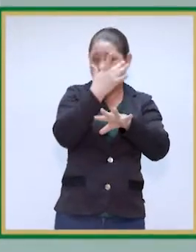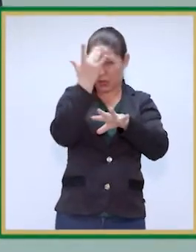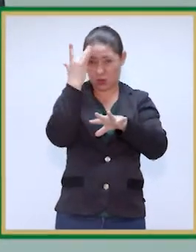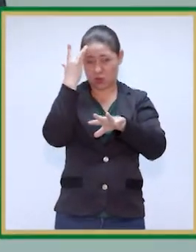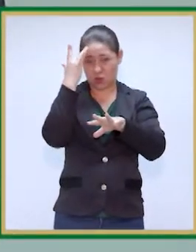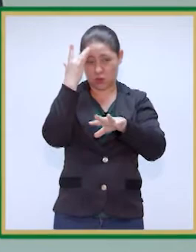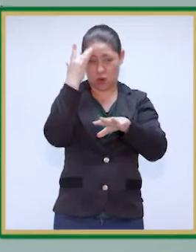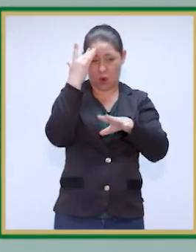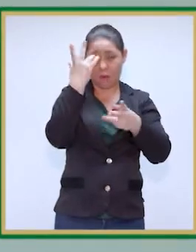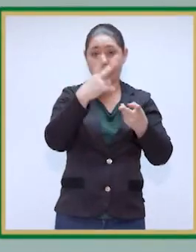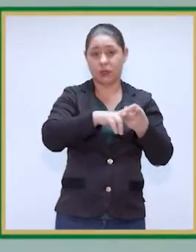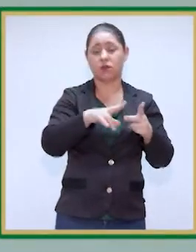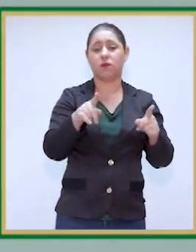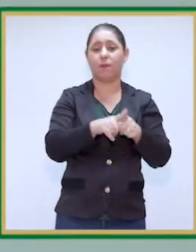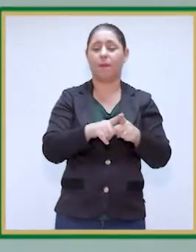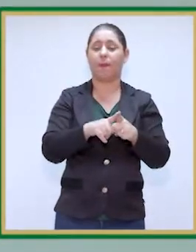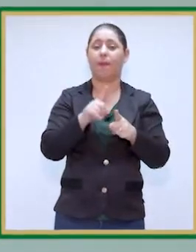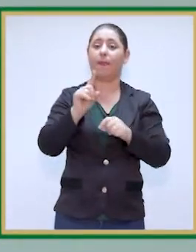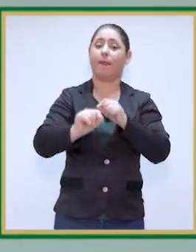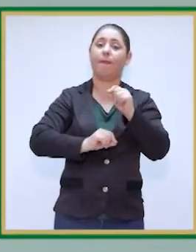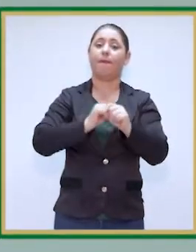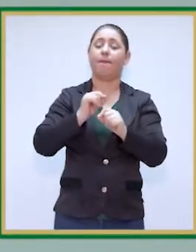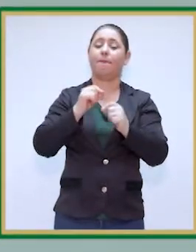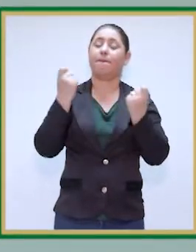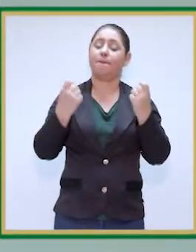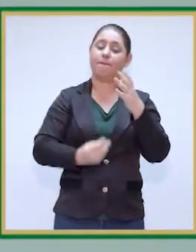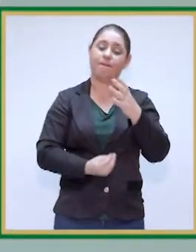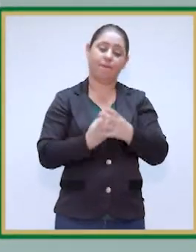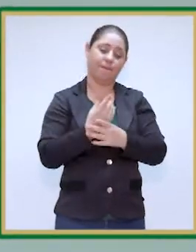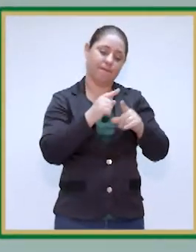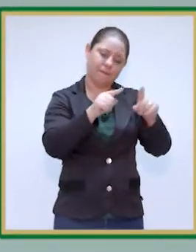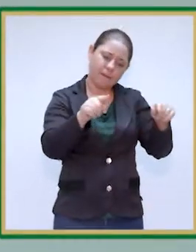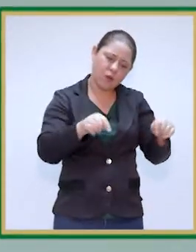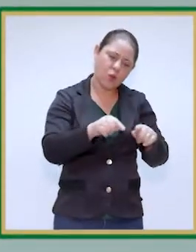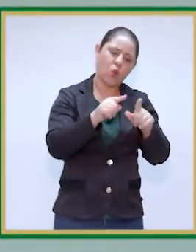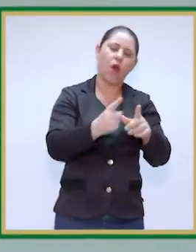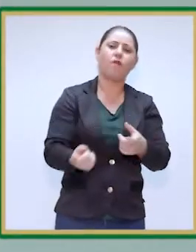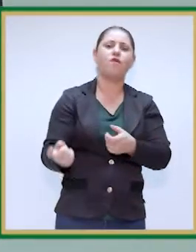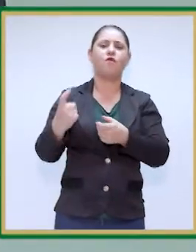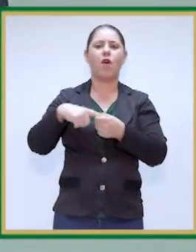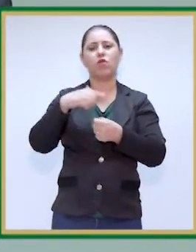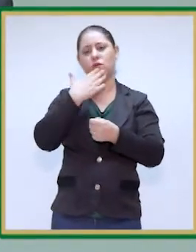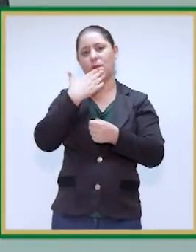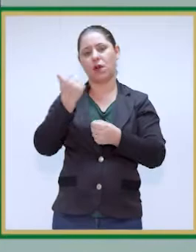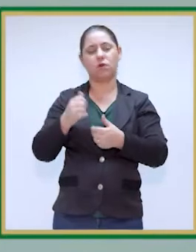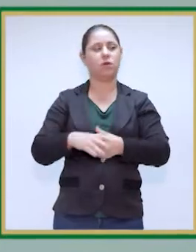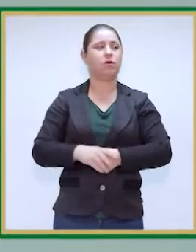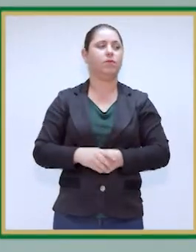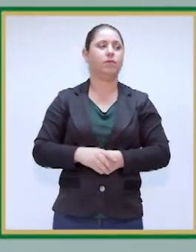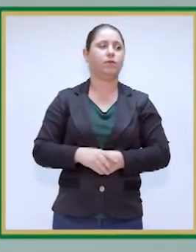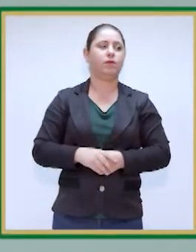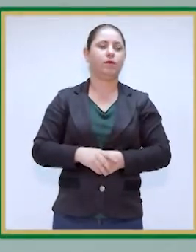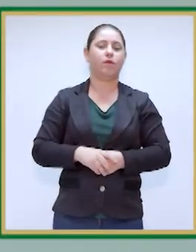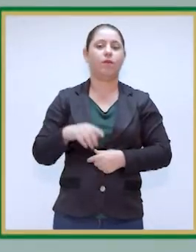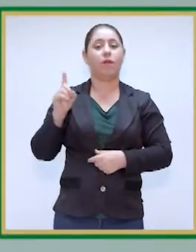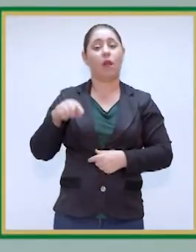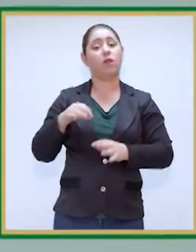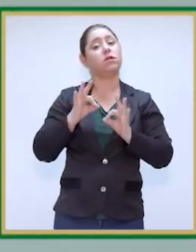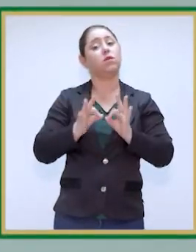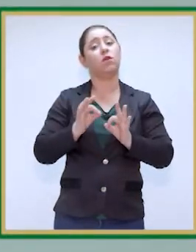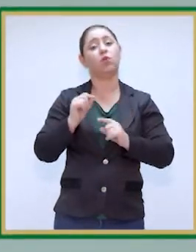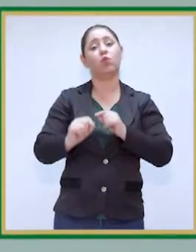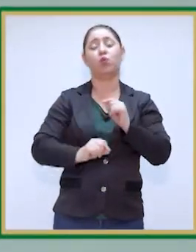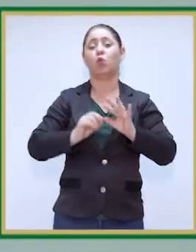a reintegração social, que eu acho que é o termo melhor, a gente precisa criar um ambiente para que essa pessoa retorne melhor. Uma